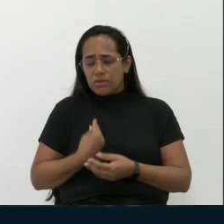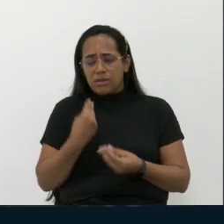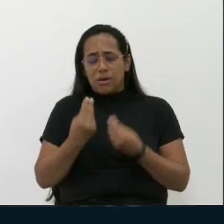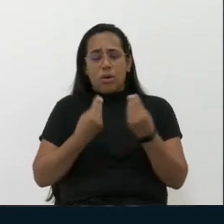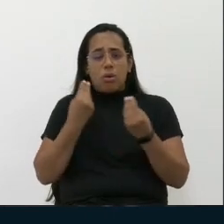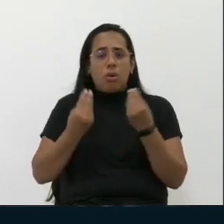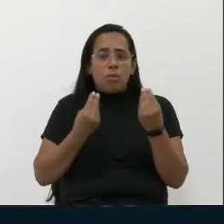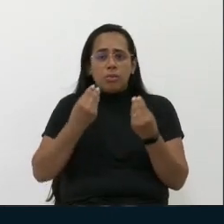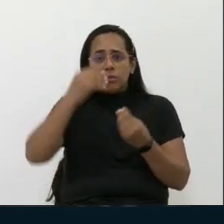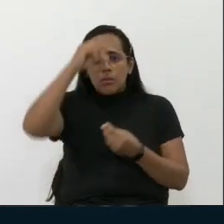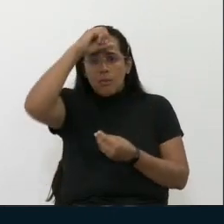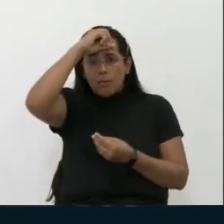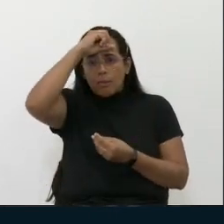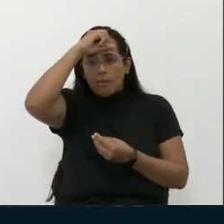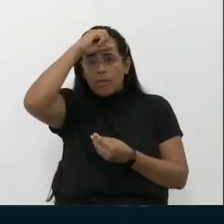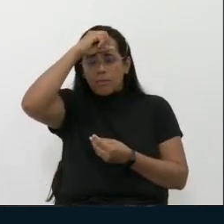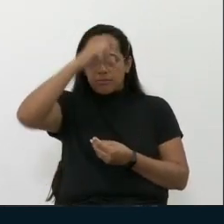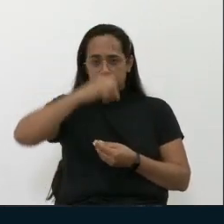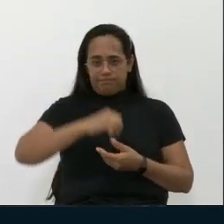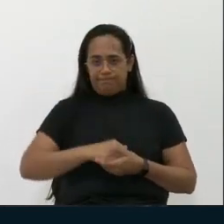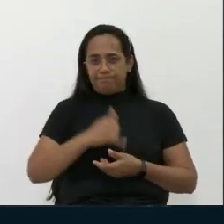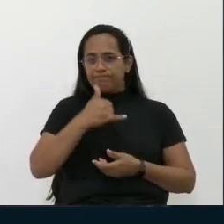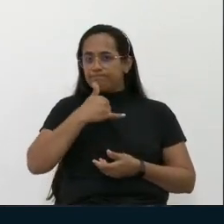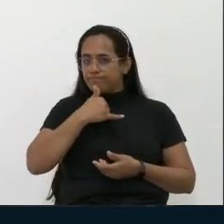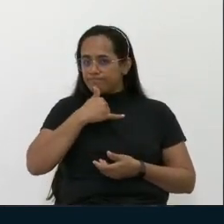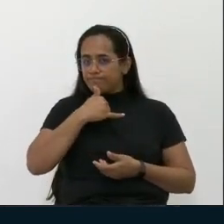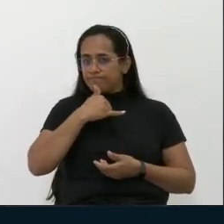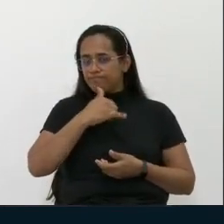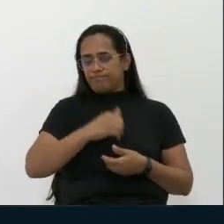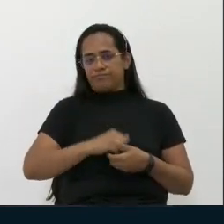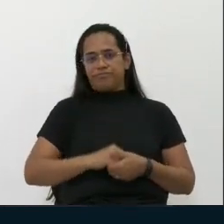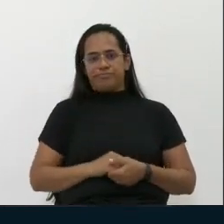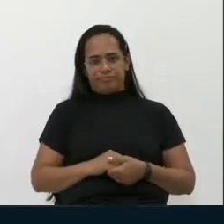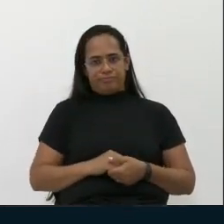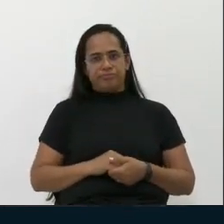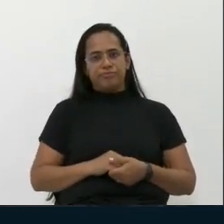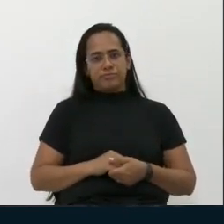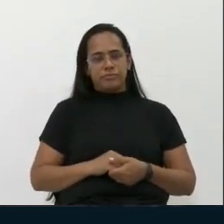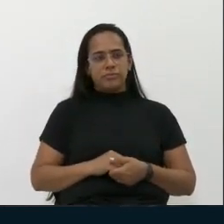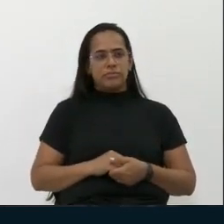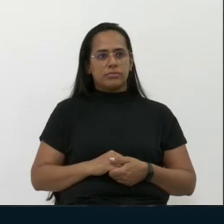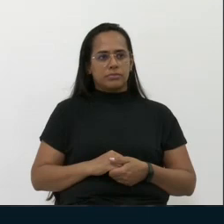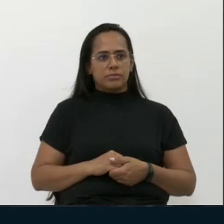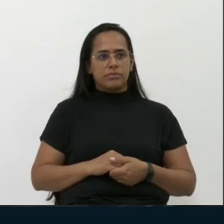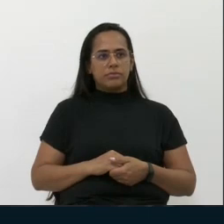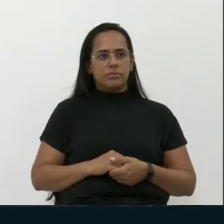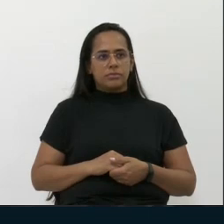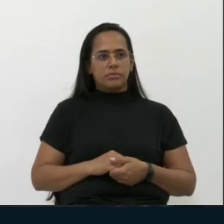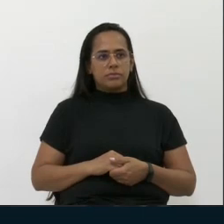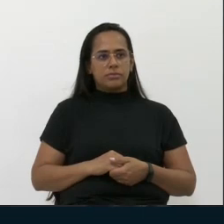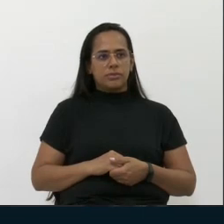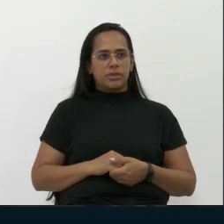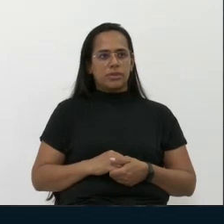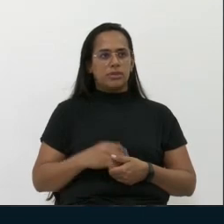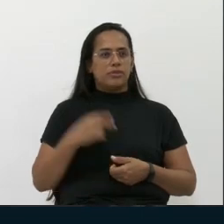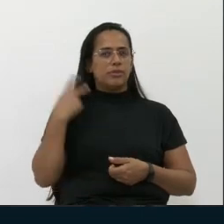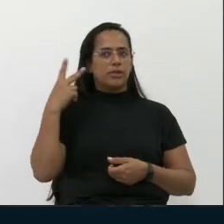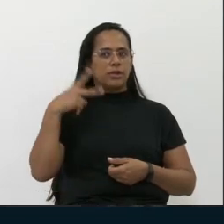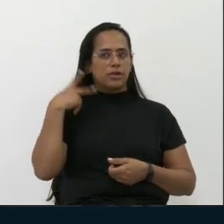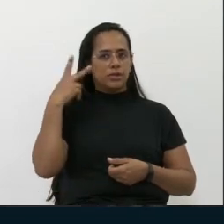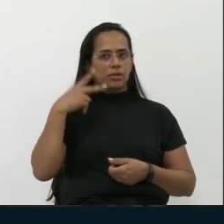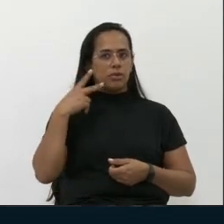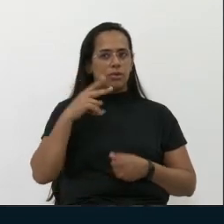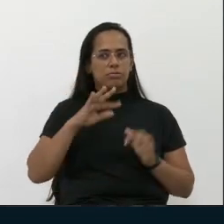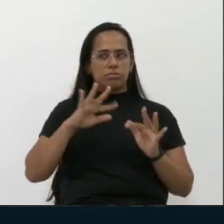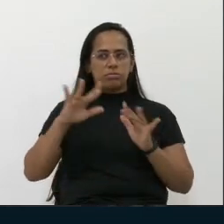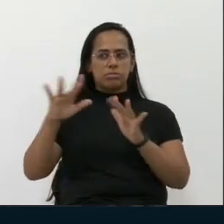Então, aí sabe o que acontece? Ó, eu não tenho nada, eu não tenho nada contra os vereadores que foram para o Sul para ajudar